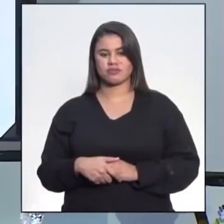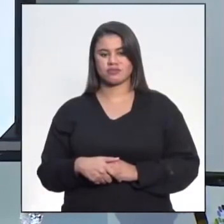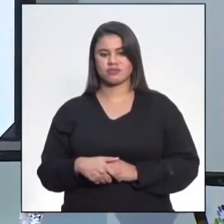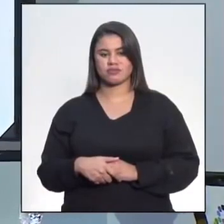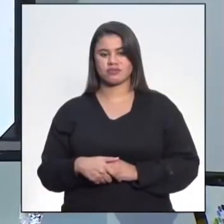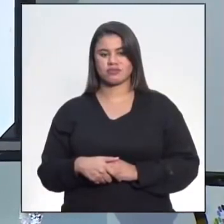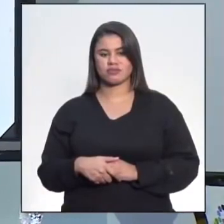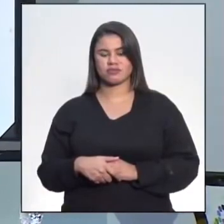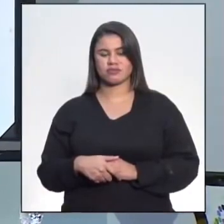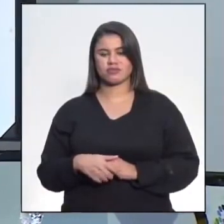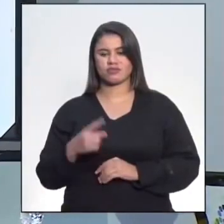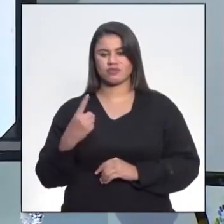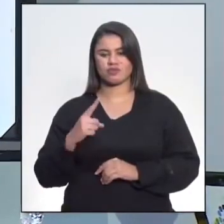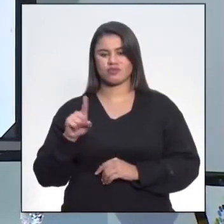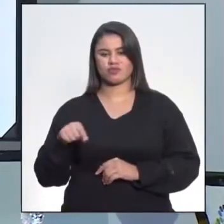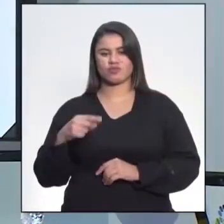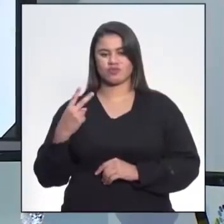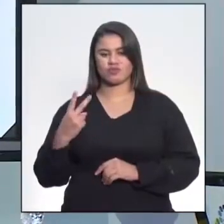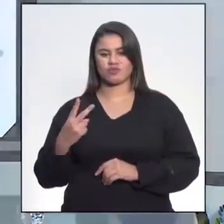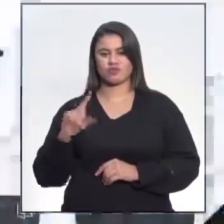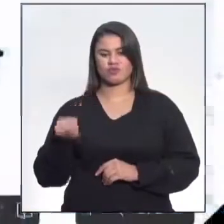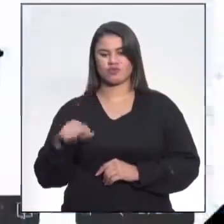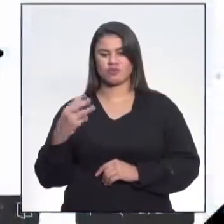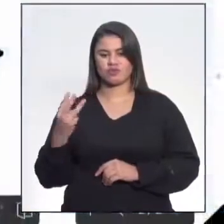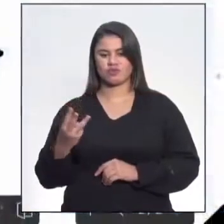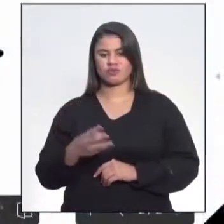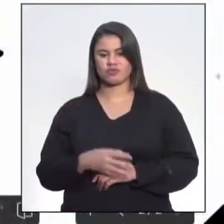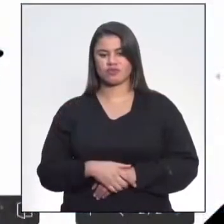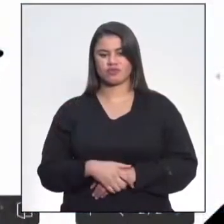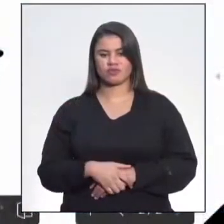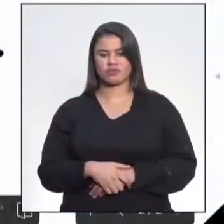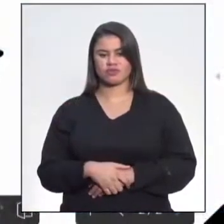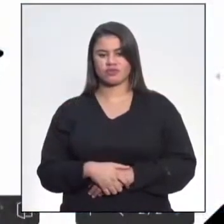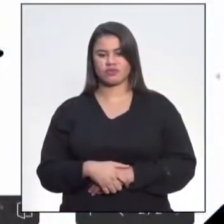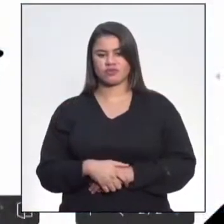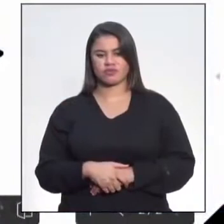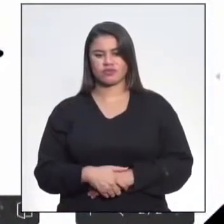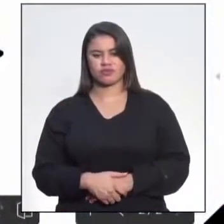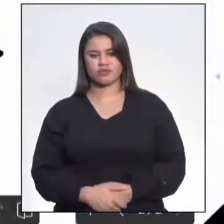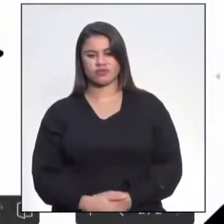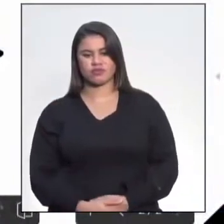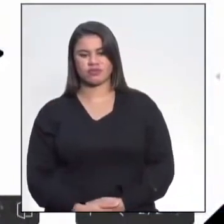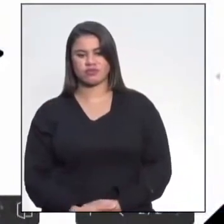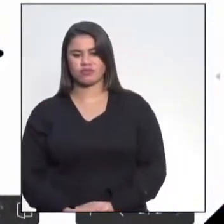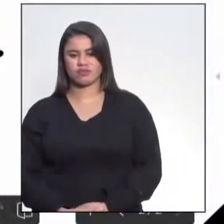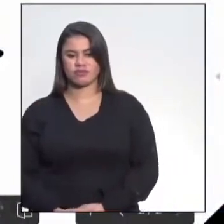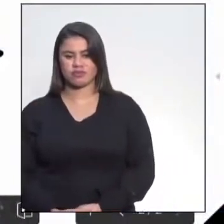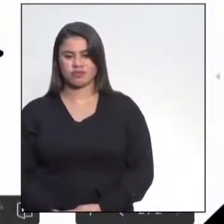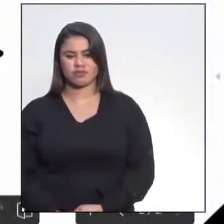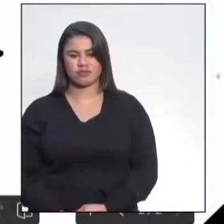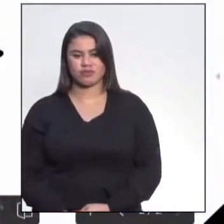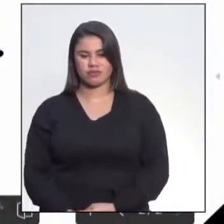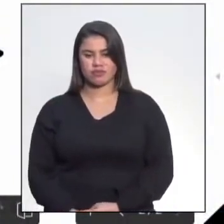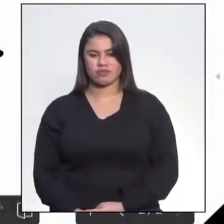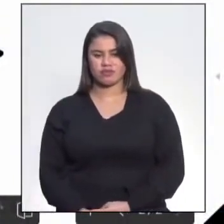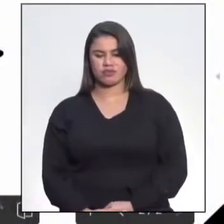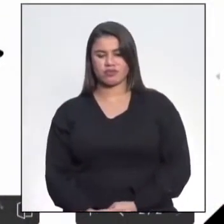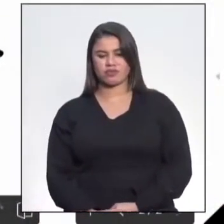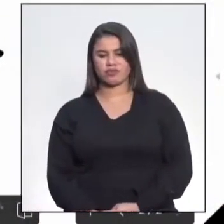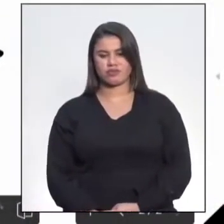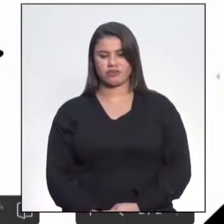aqui, ó, número 1, número 2, olha lá, 2 e 3. Uma hora esse 2 e esse 3 vão